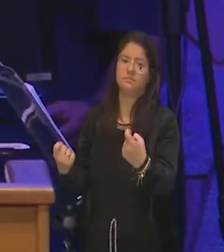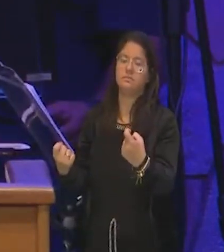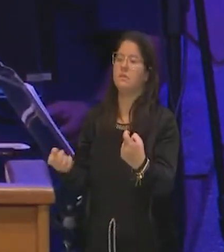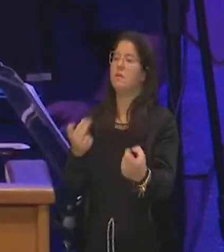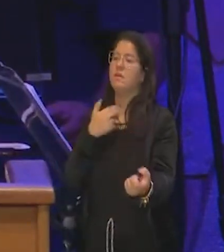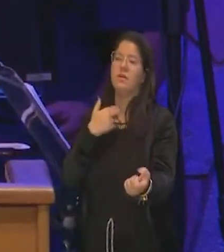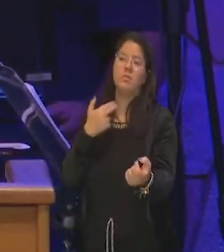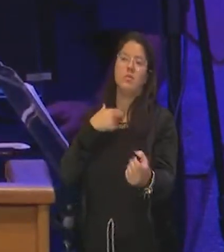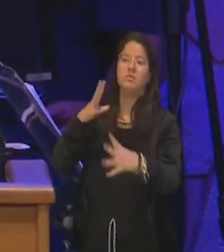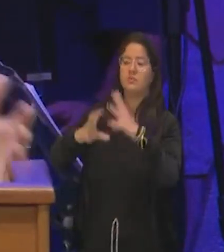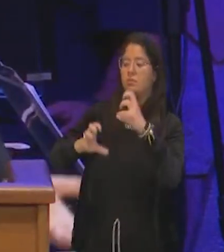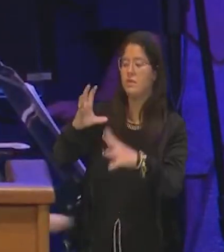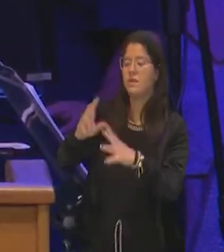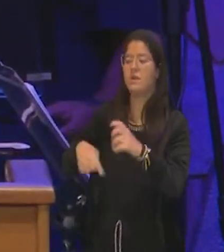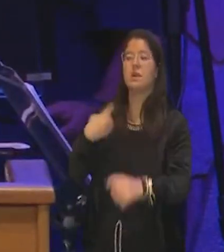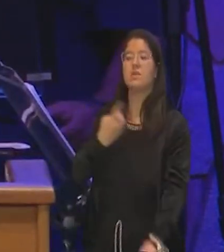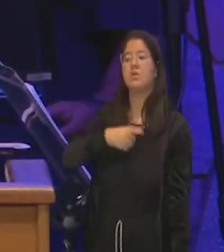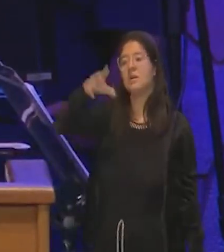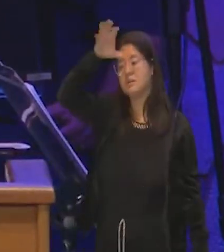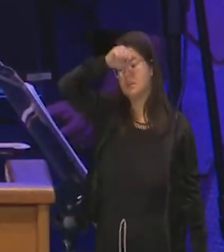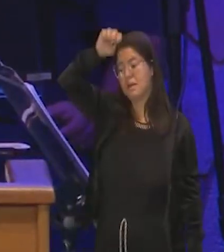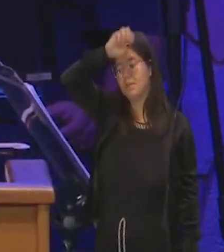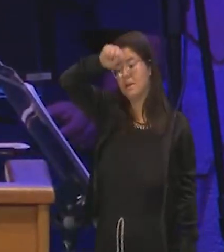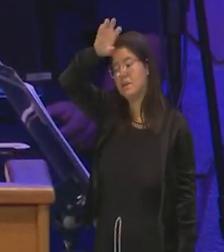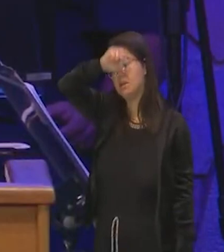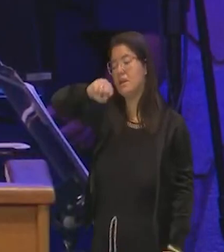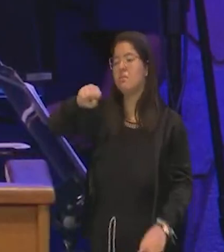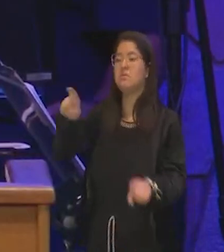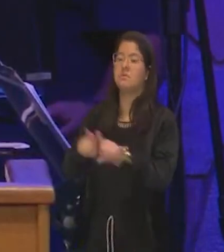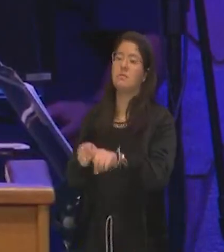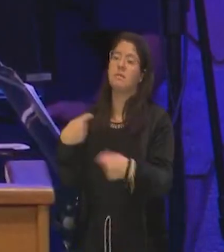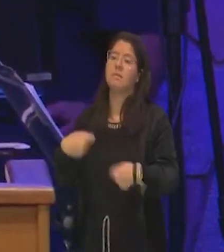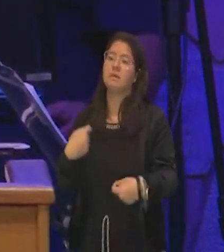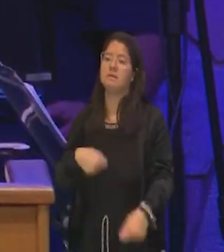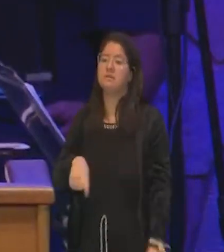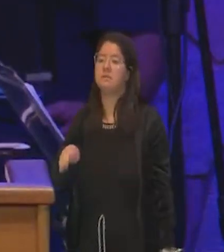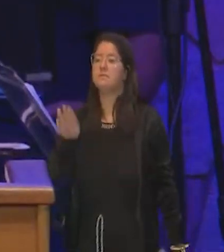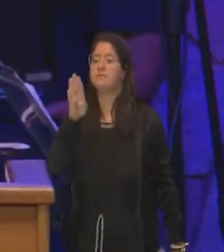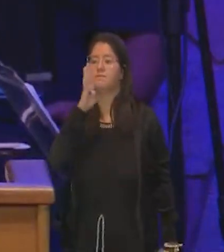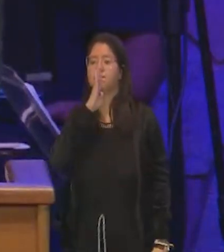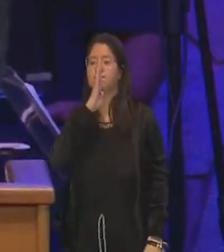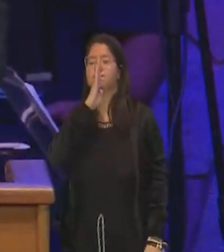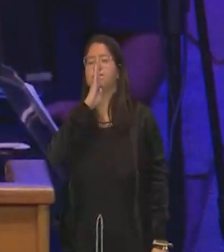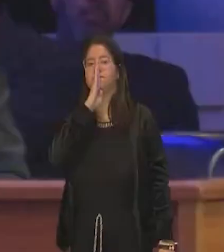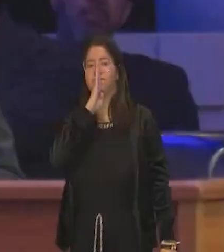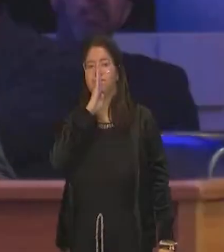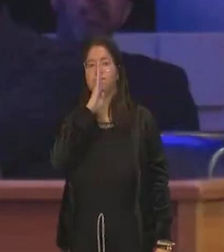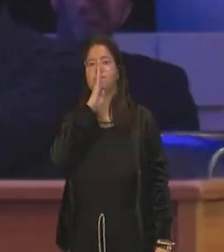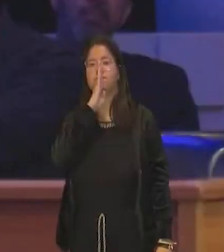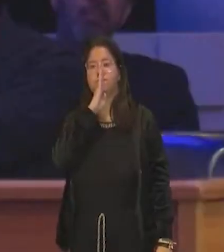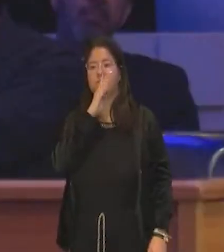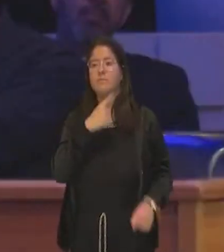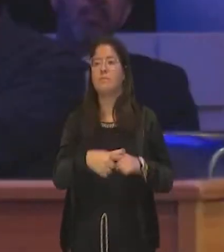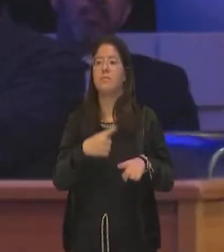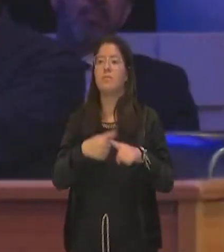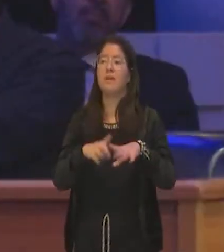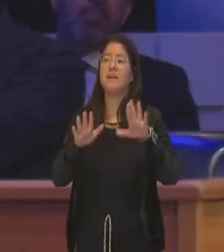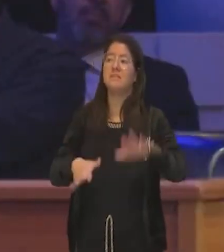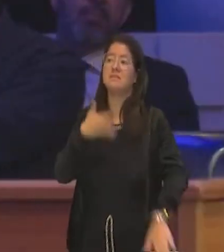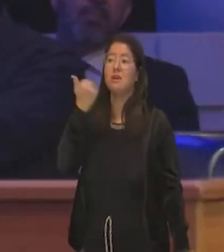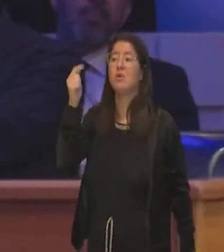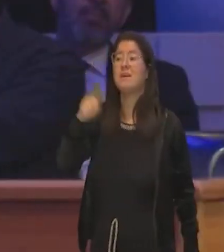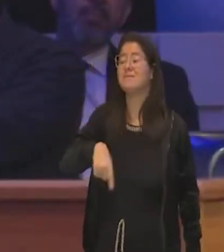as brigas, e nós aprendemos muitas vezes a silenciar, porque muitas vezes a nossa arma é o silêncio,